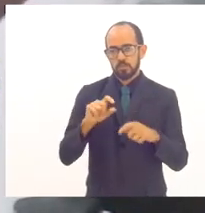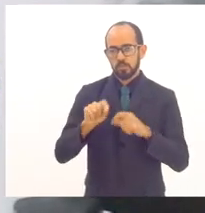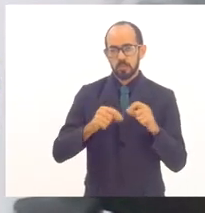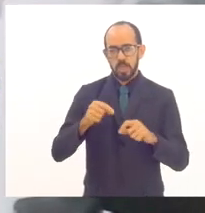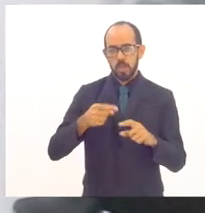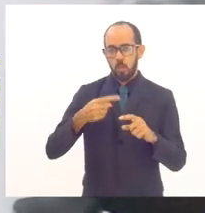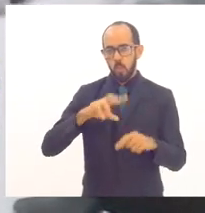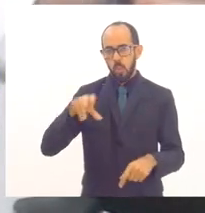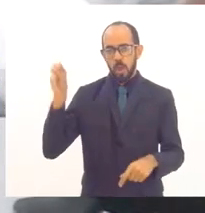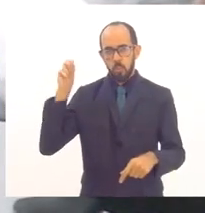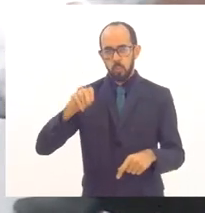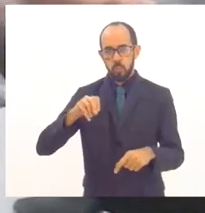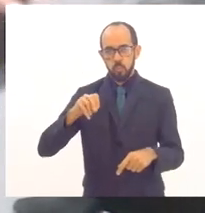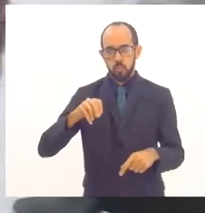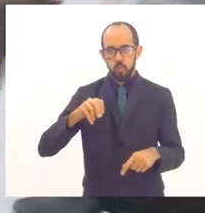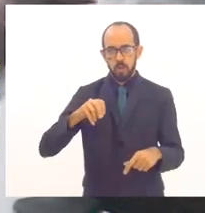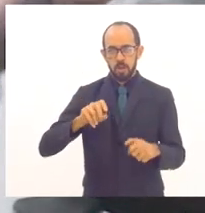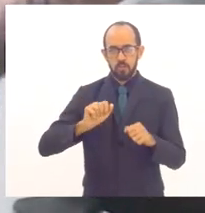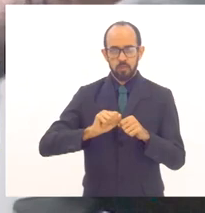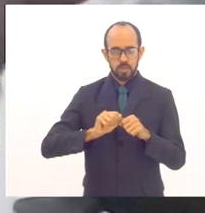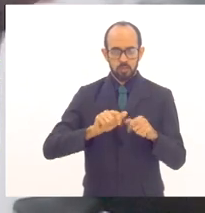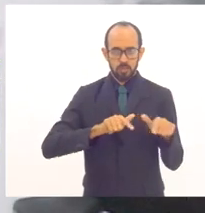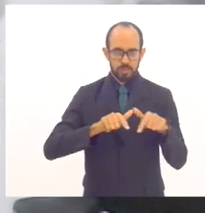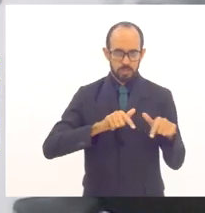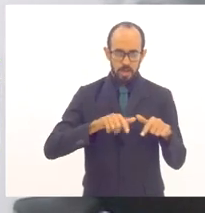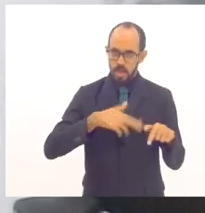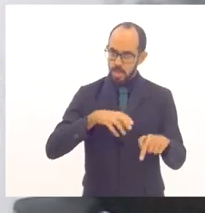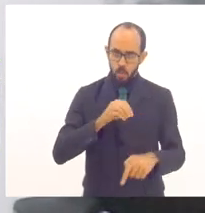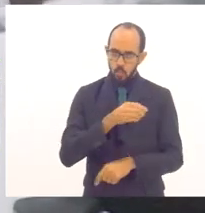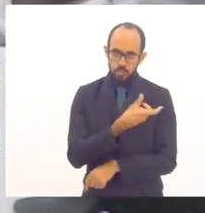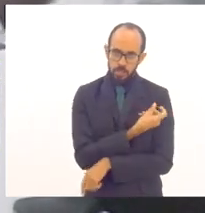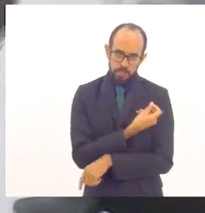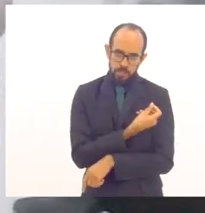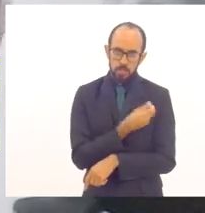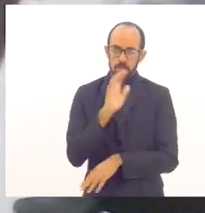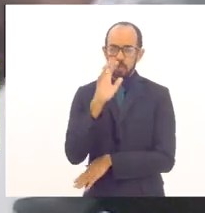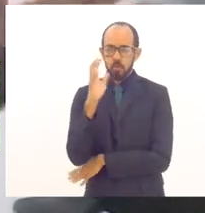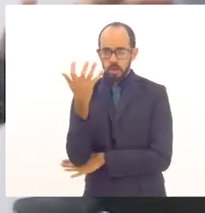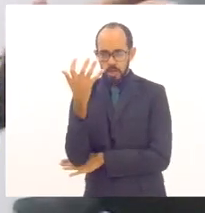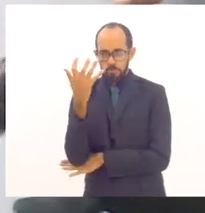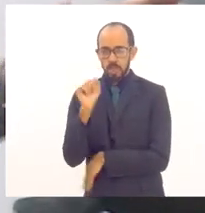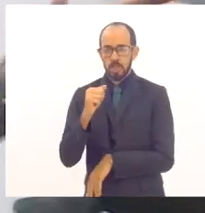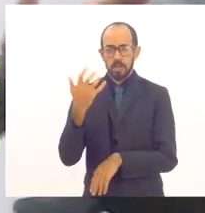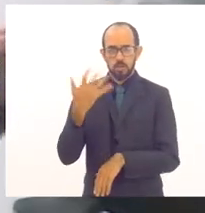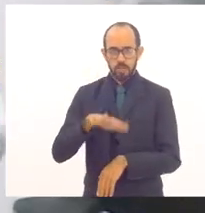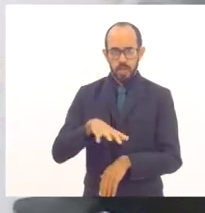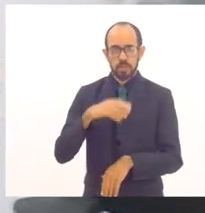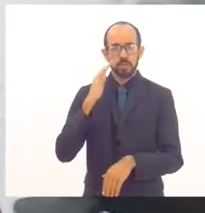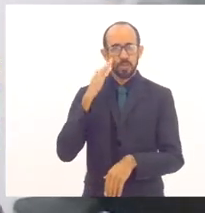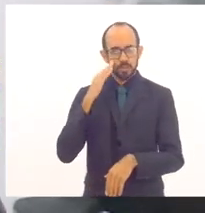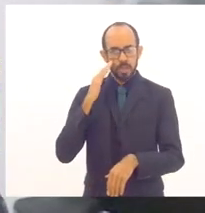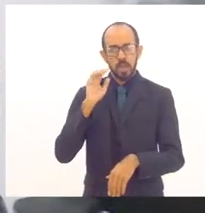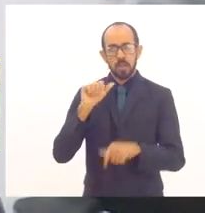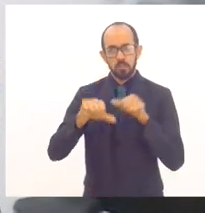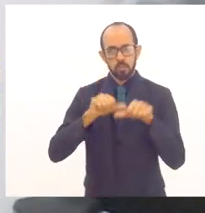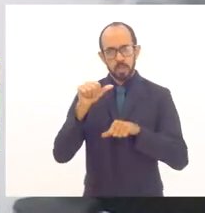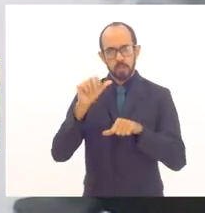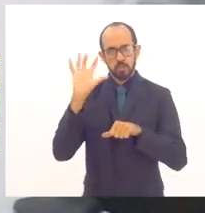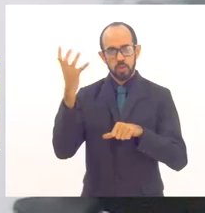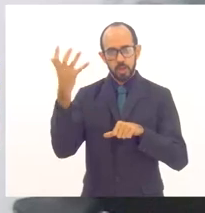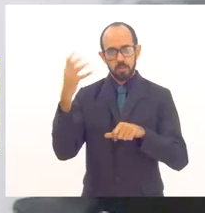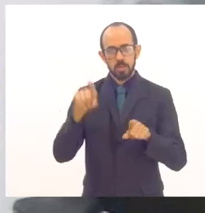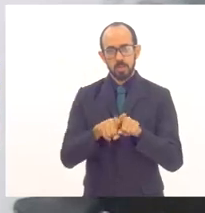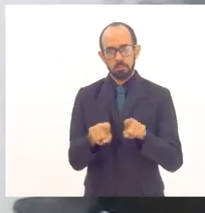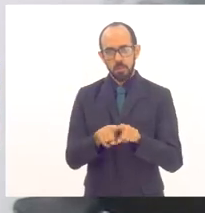ele trabalha com a vacina, não a vacina, com o clima, nega as mudanças climáticas, e com a